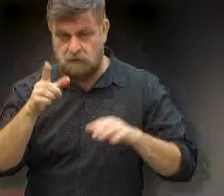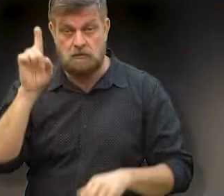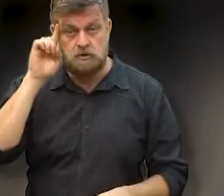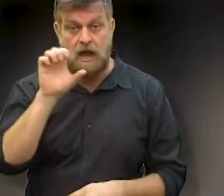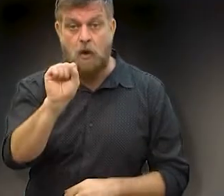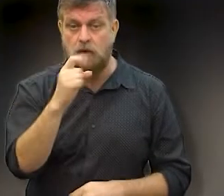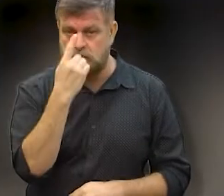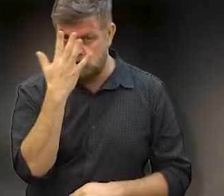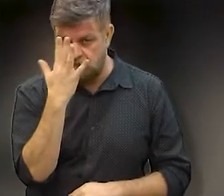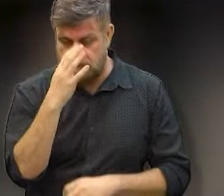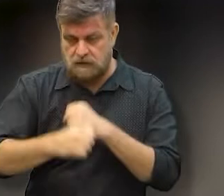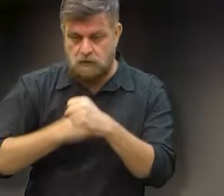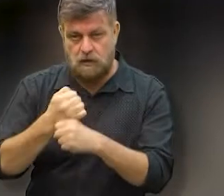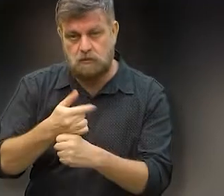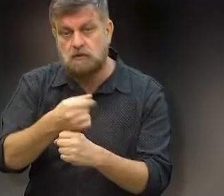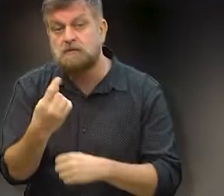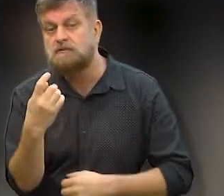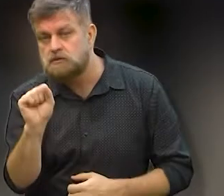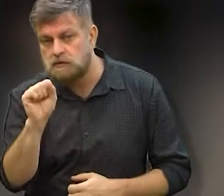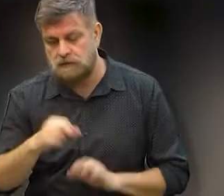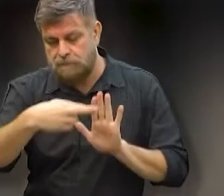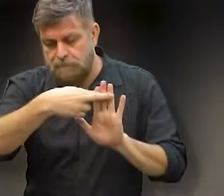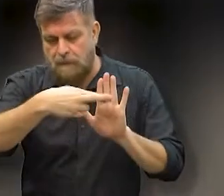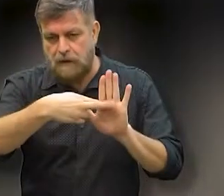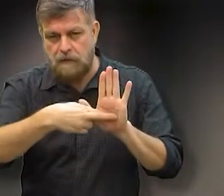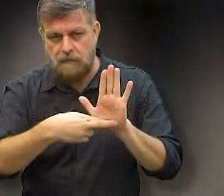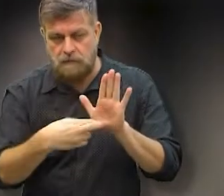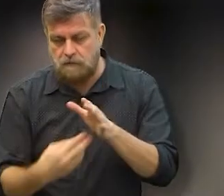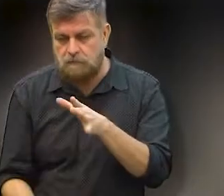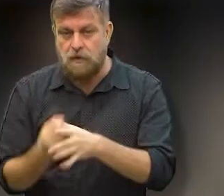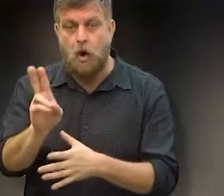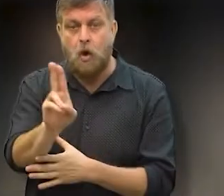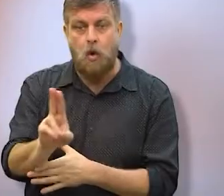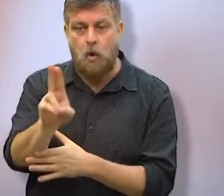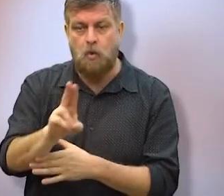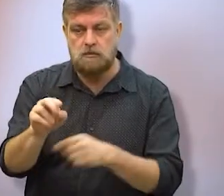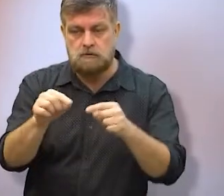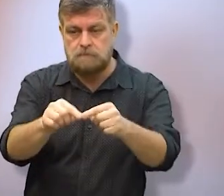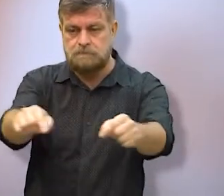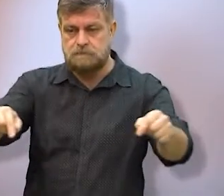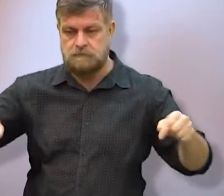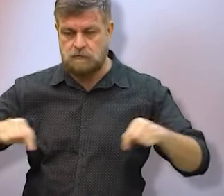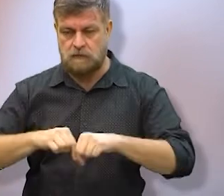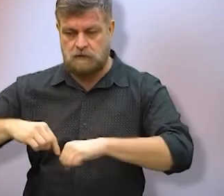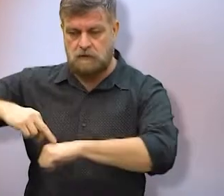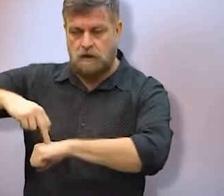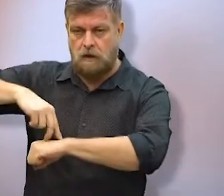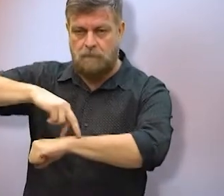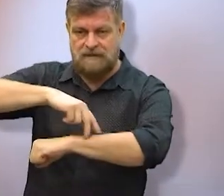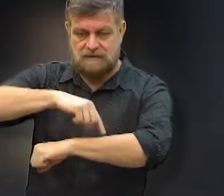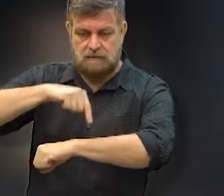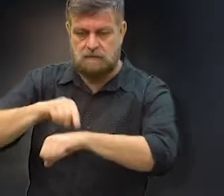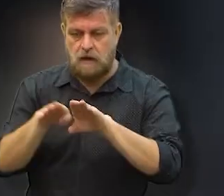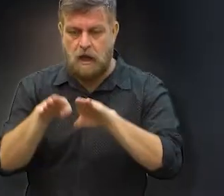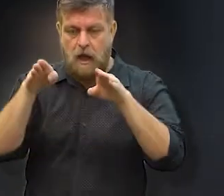19.782, de 8 de fevereiro de 2018, que regulamenta a instalação e o uso de extensão temporária de passeios